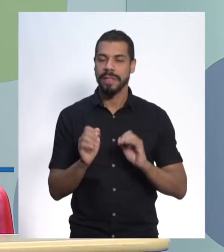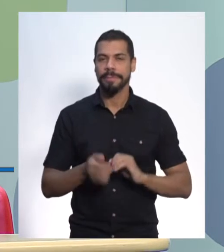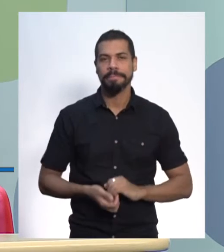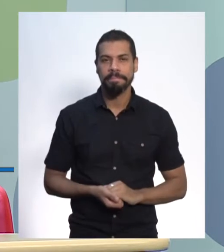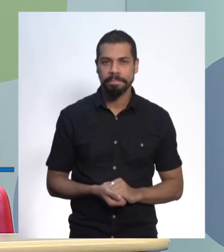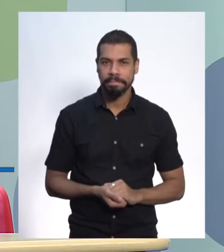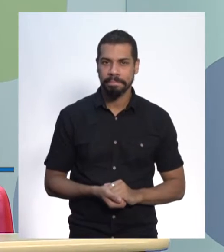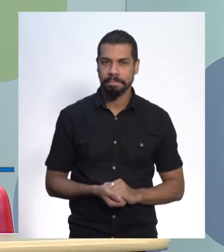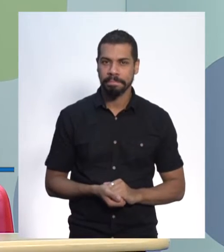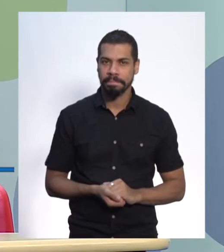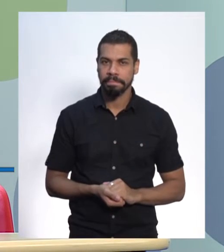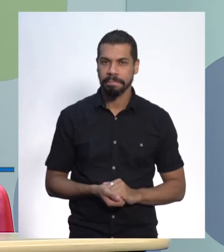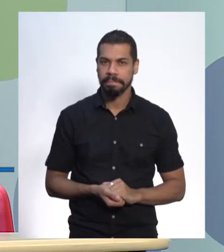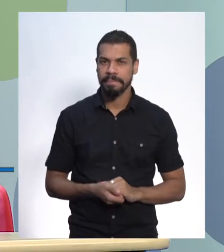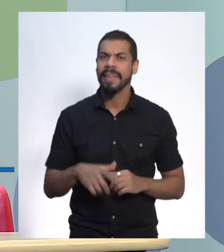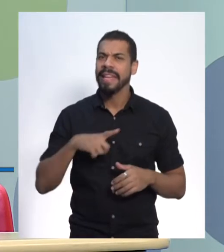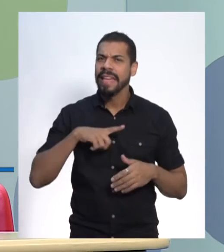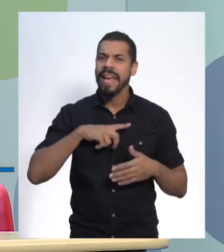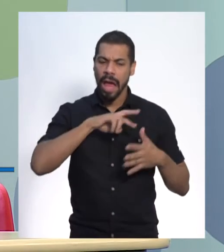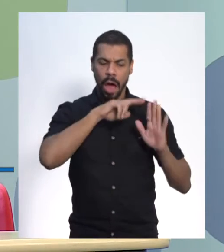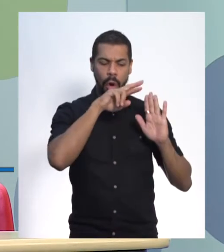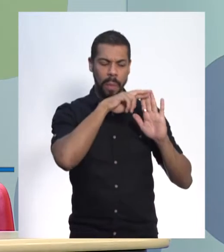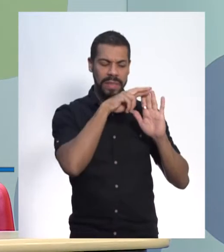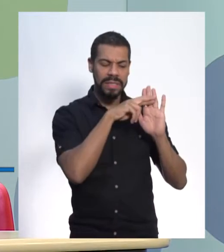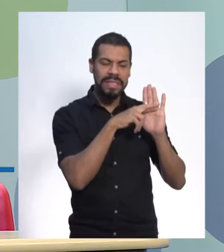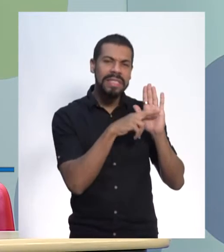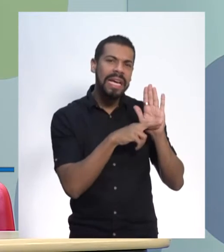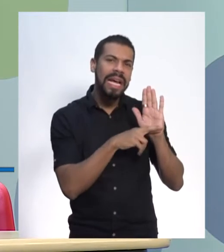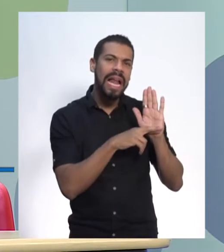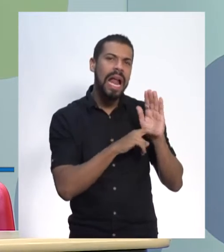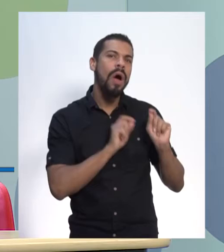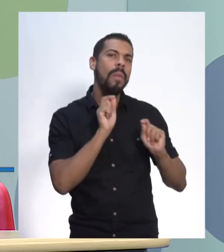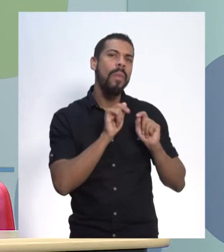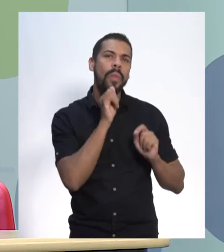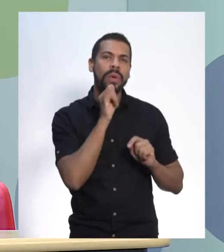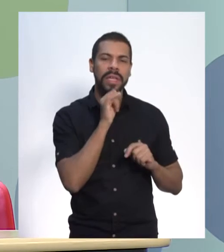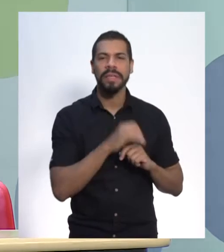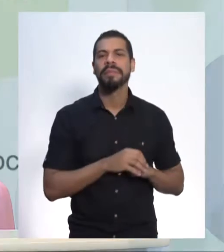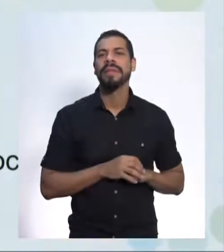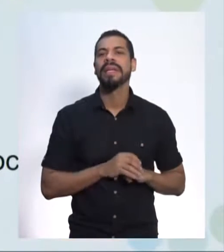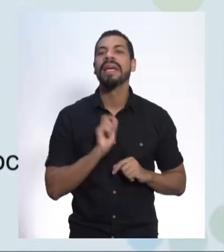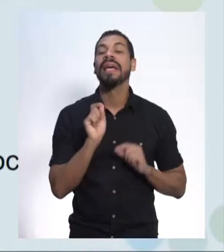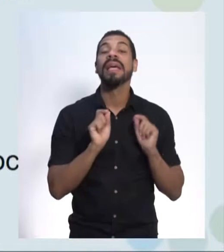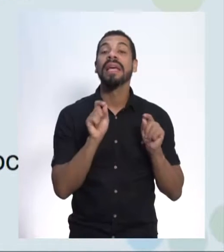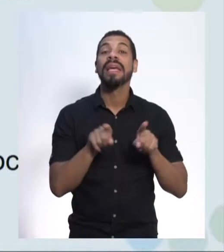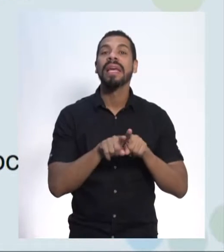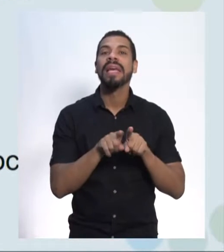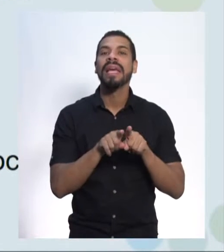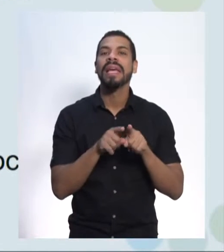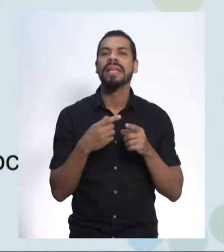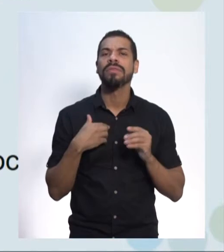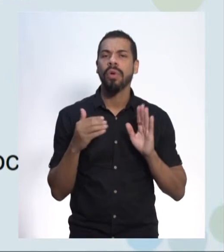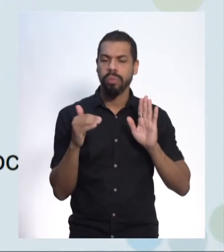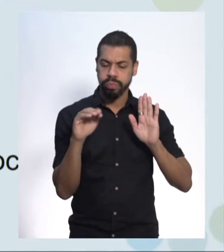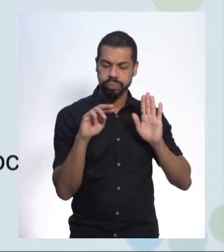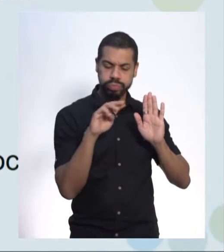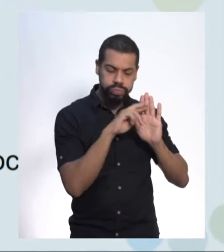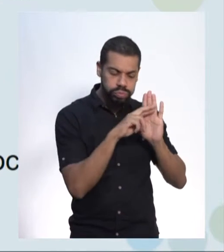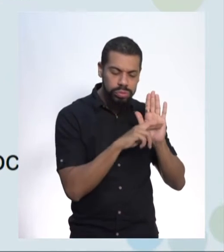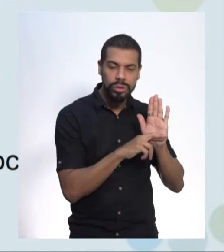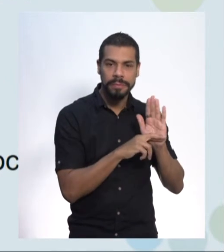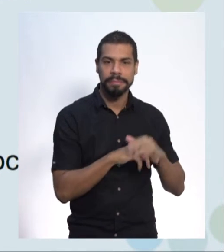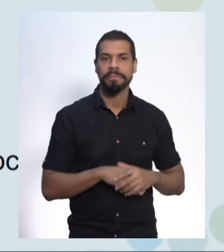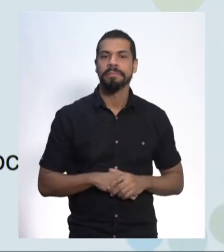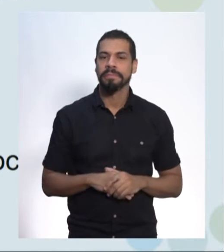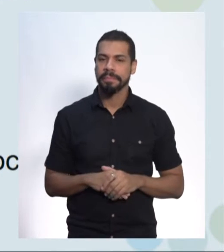né? E aí a gente tem algumas regras, né? Quem não é por nós está contra nós. Em algumas histórias a gente usa